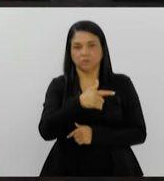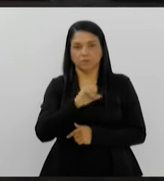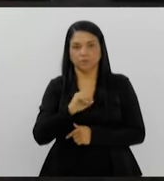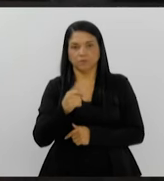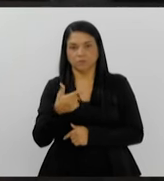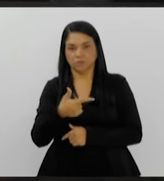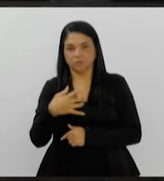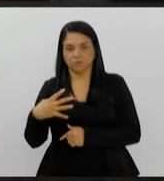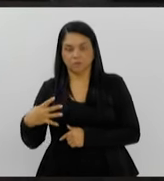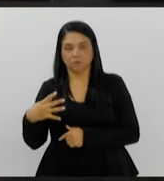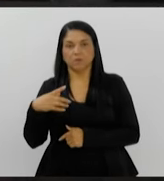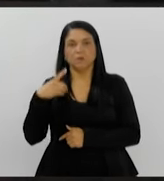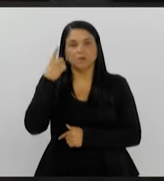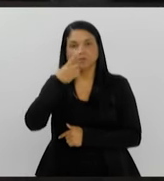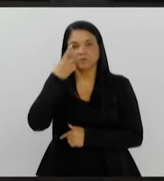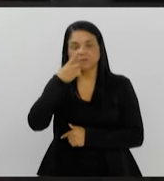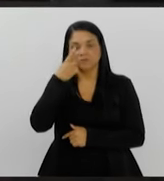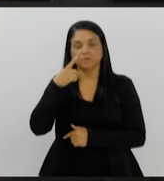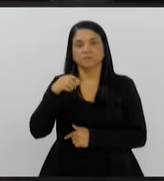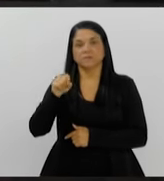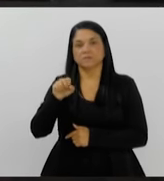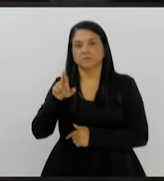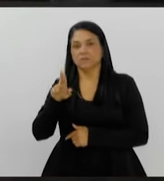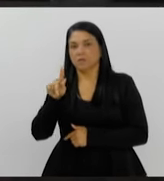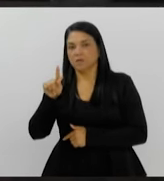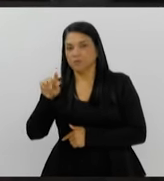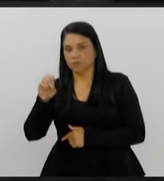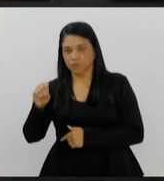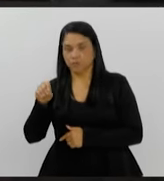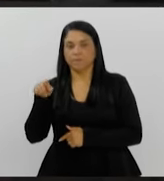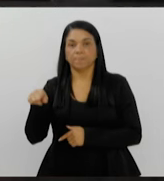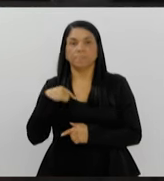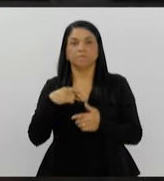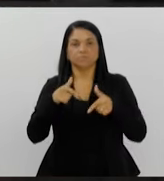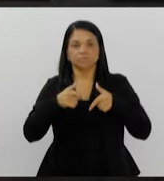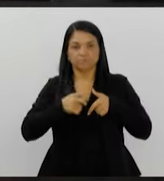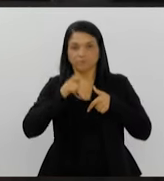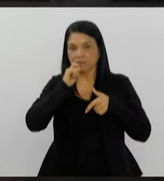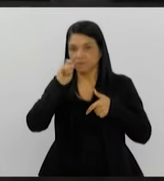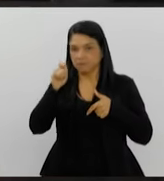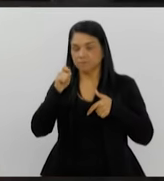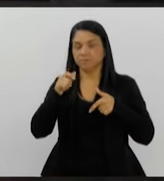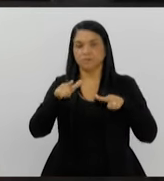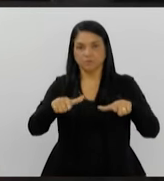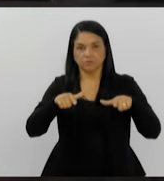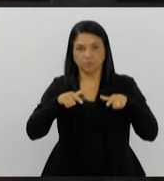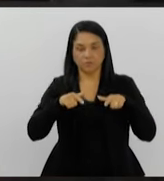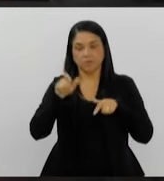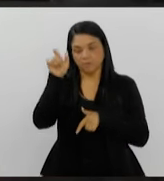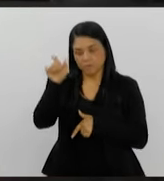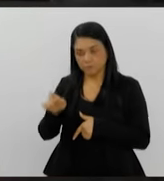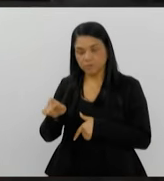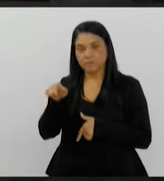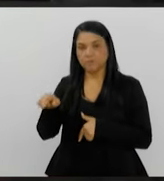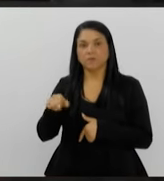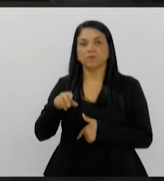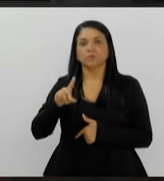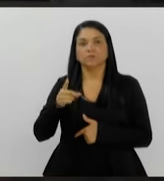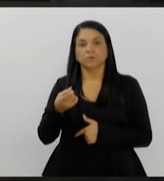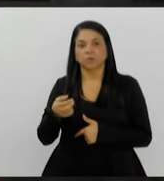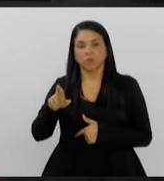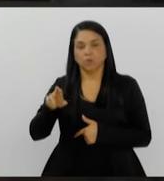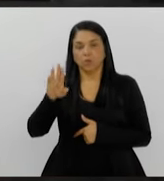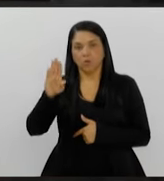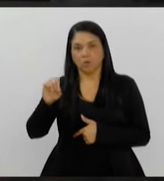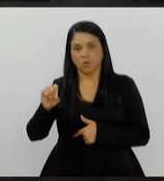2024 de autoria do deputado Sérgio Fernandes que concede a medalha Tiradentes o respectivo diploma o senhor Dr Roberto Rangel Alves